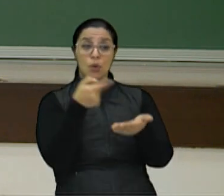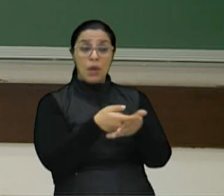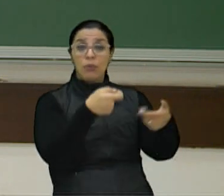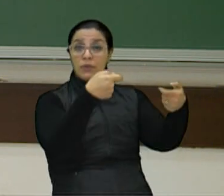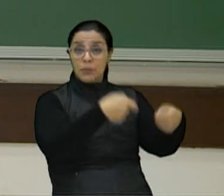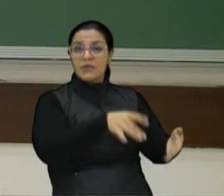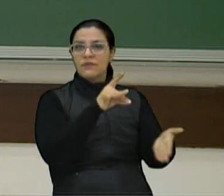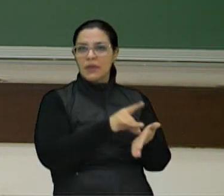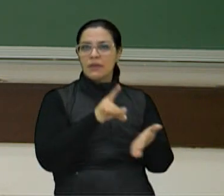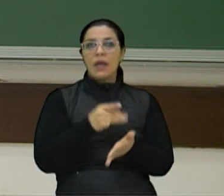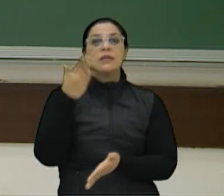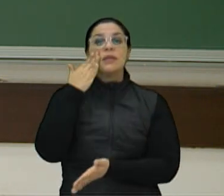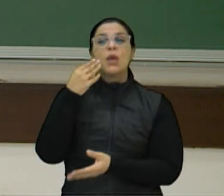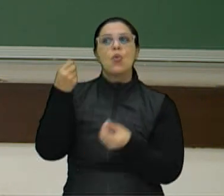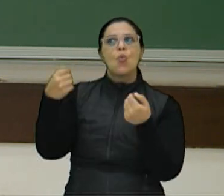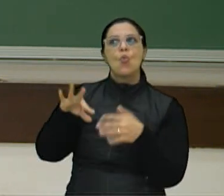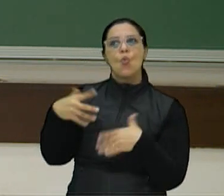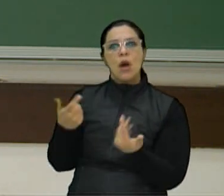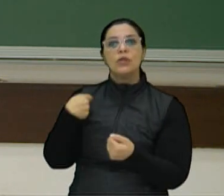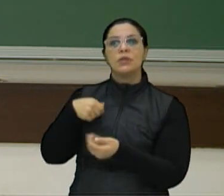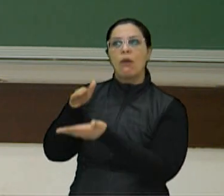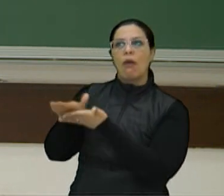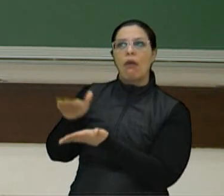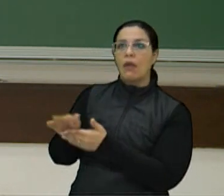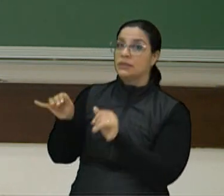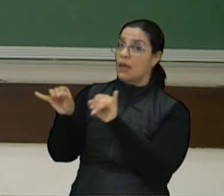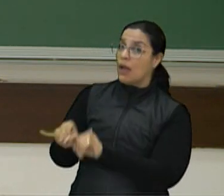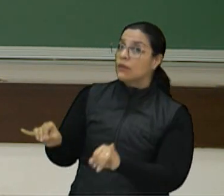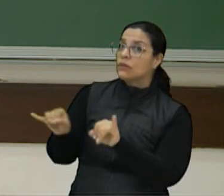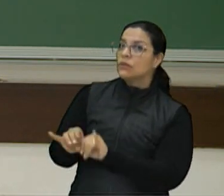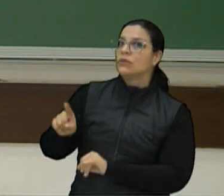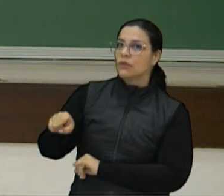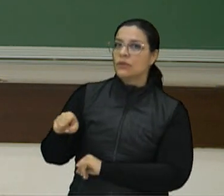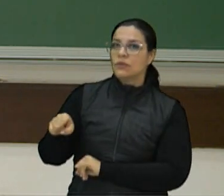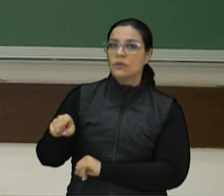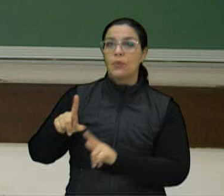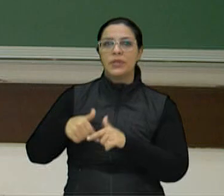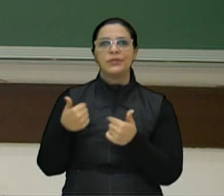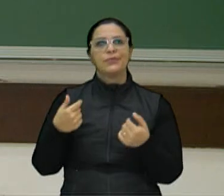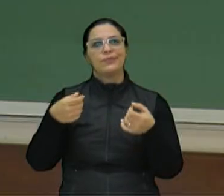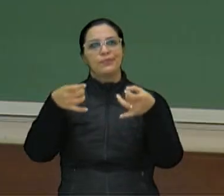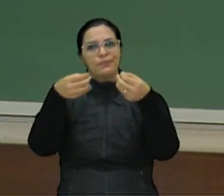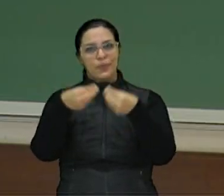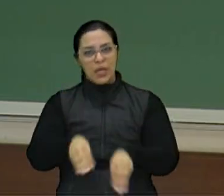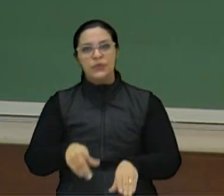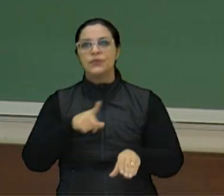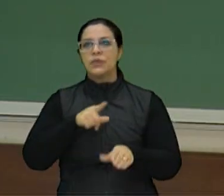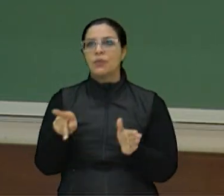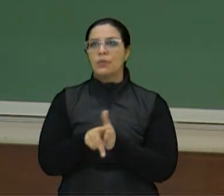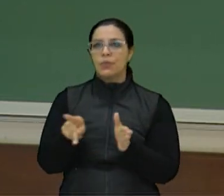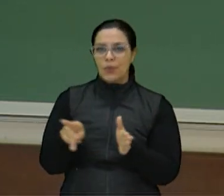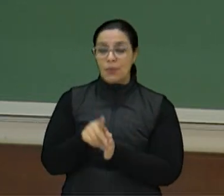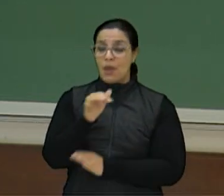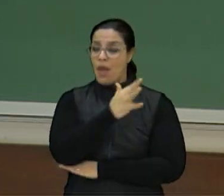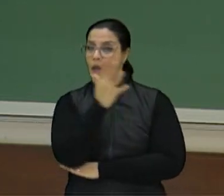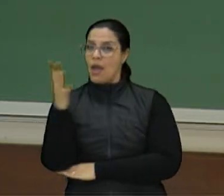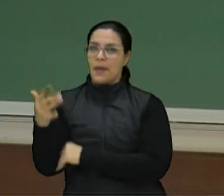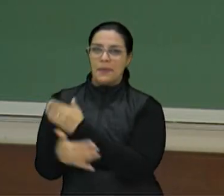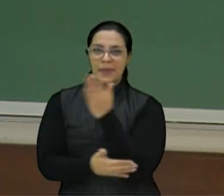consciente e saber quando você está consumindo de maneira desnecessária, causando o quê? Um dano